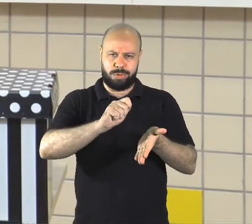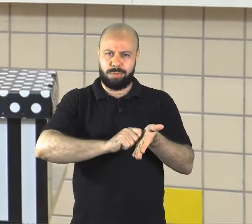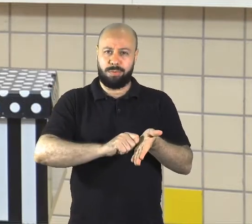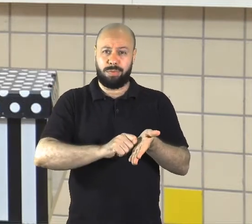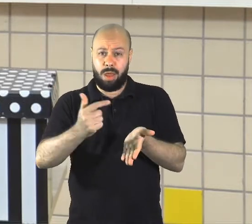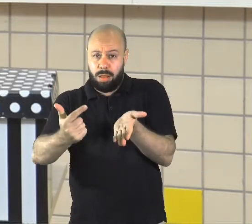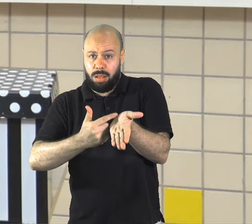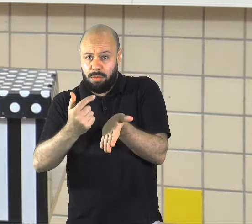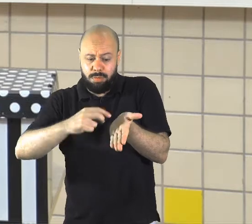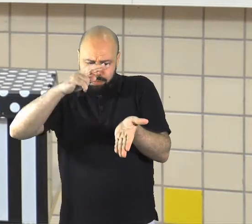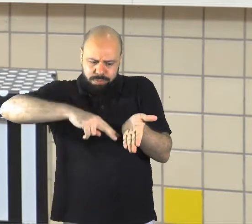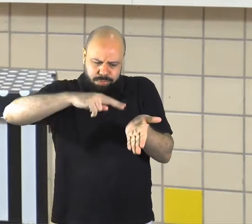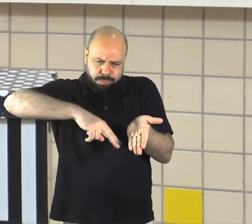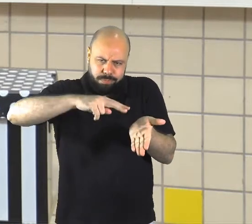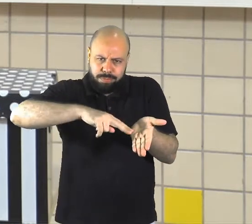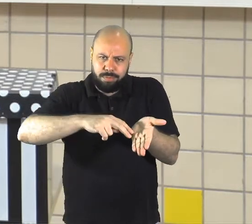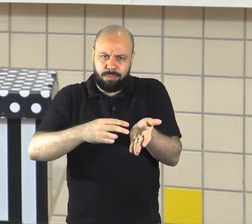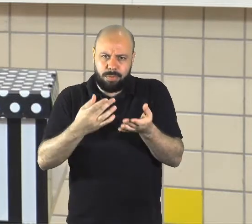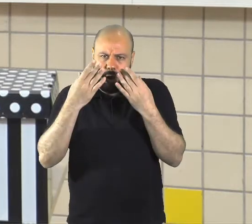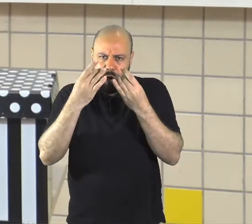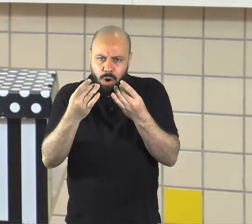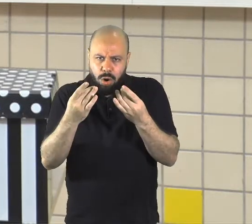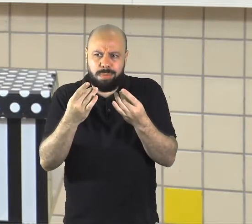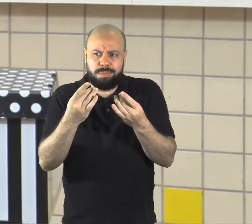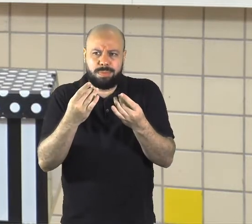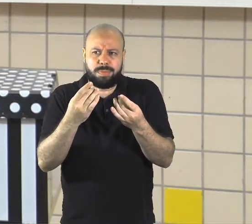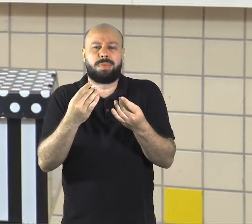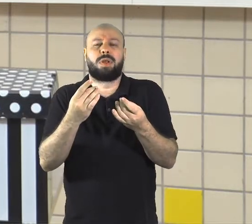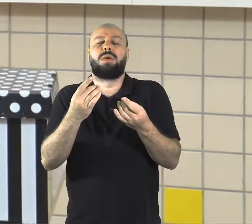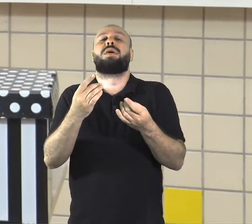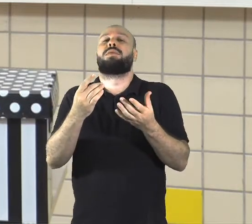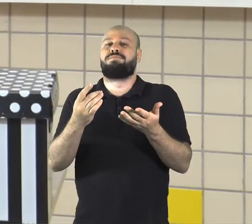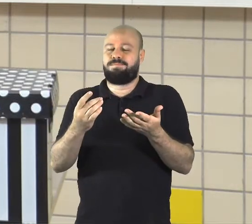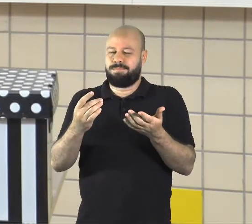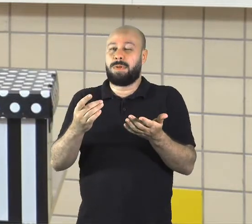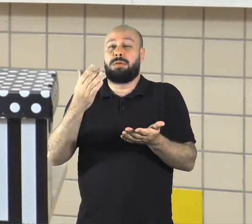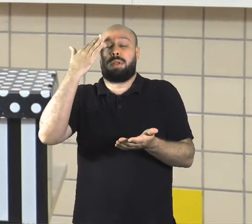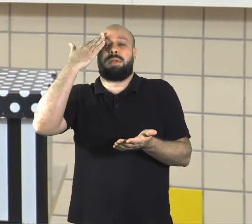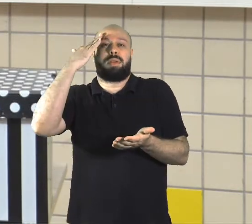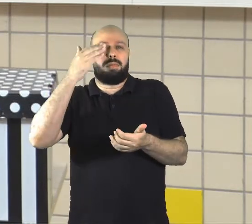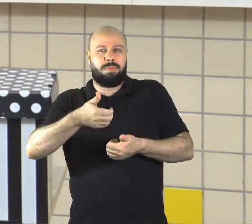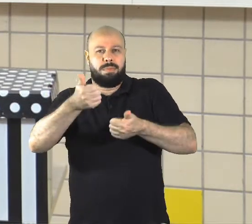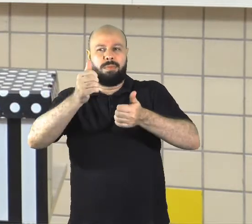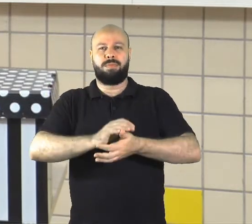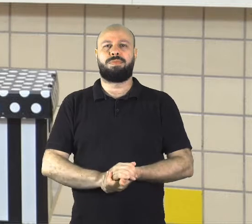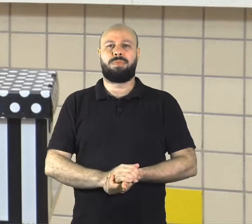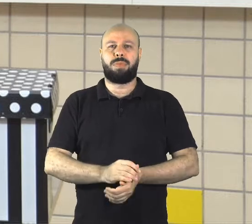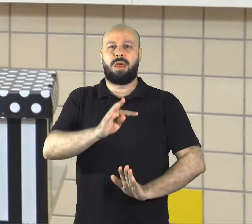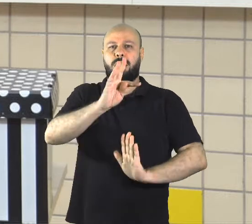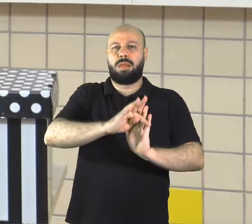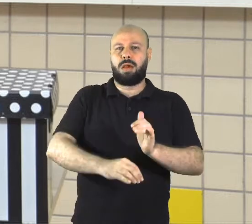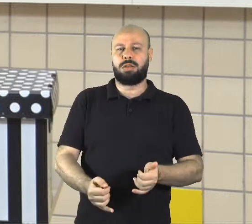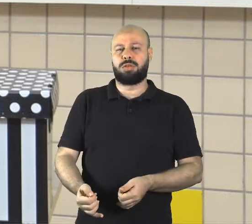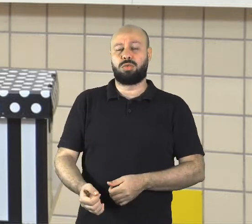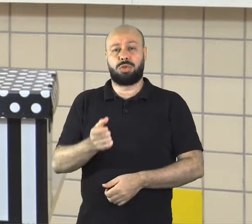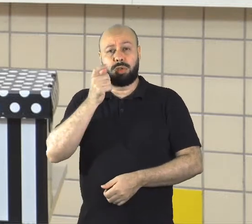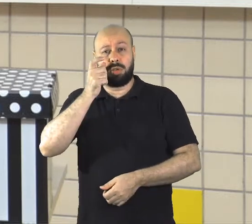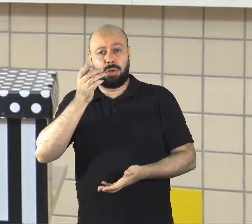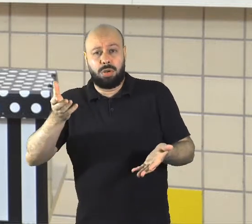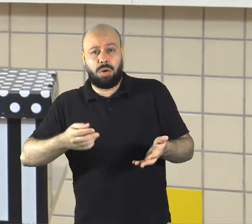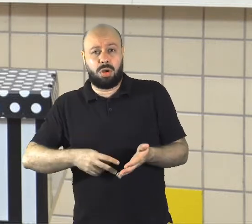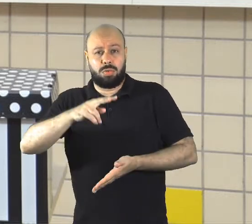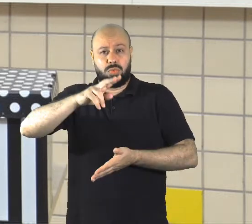livros, observe, faça observação de tudo para que a gente possa compreender. Eu trouxe um texto bem interessante para a gente ler junto e